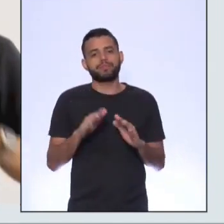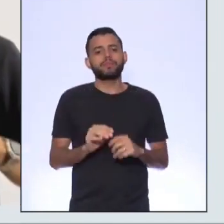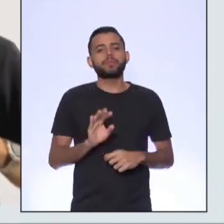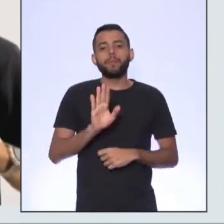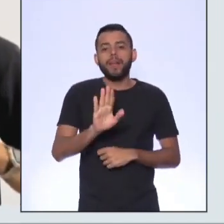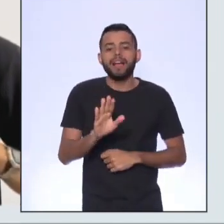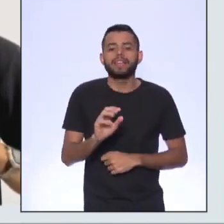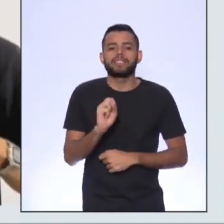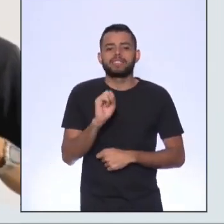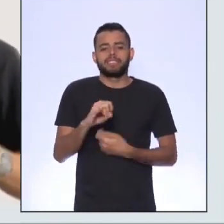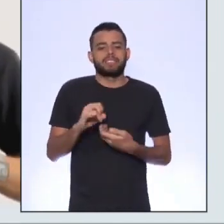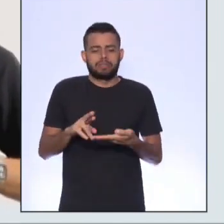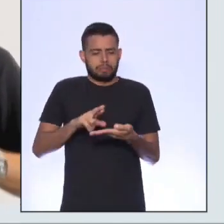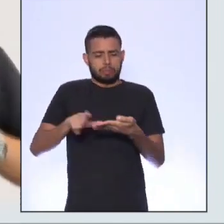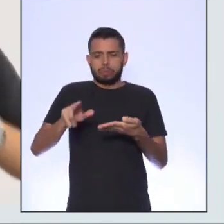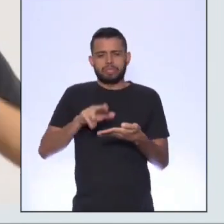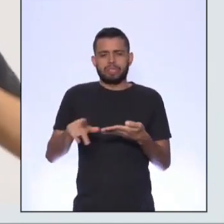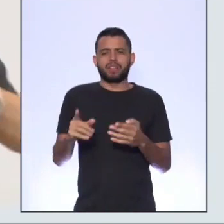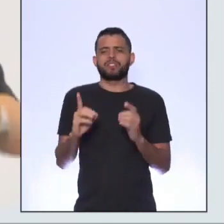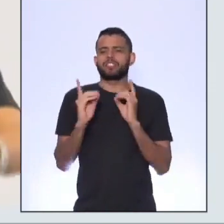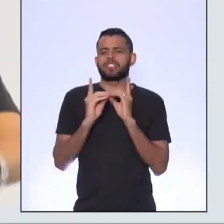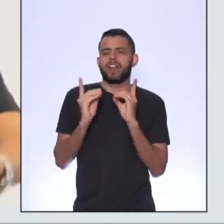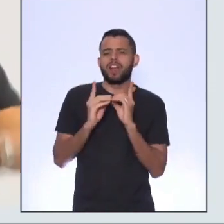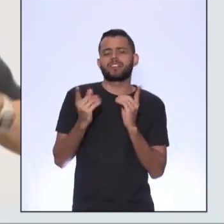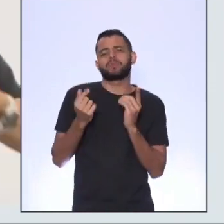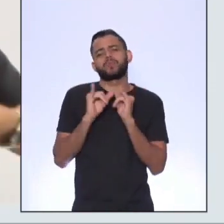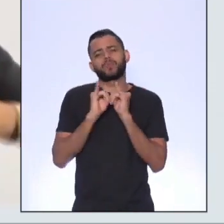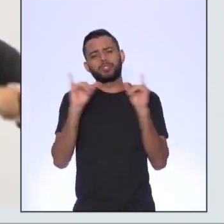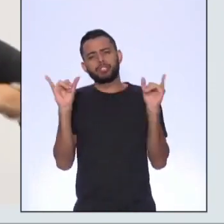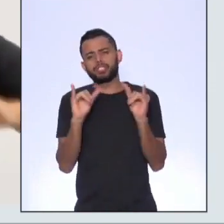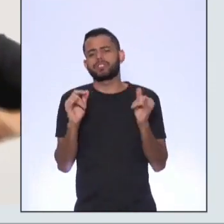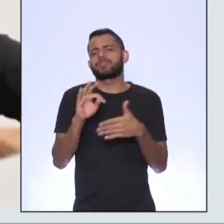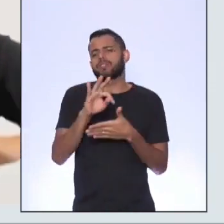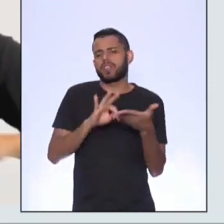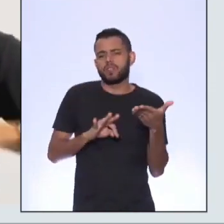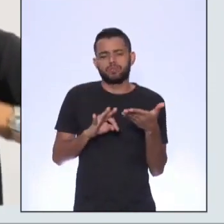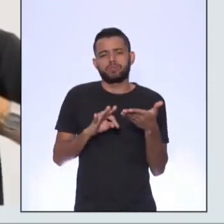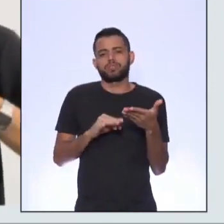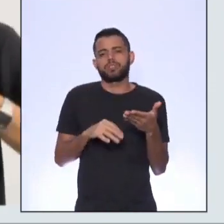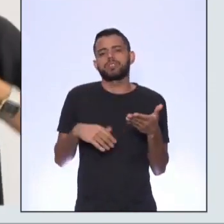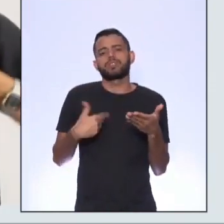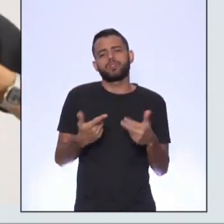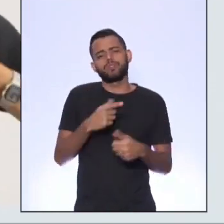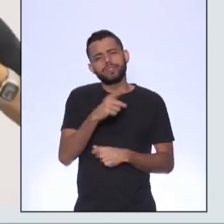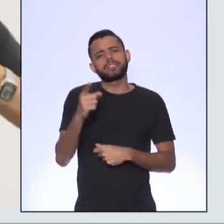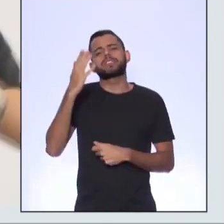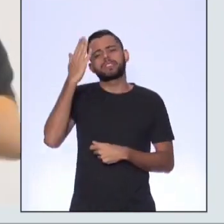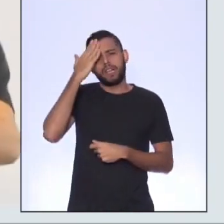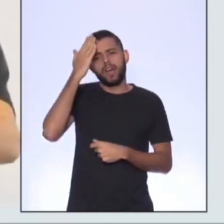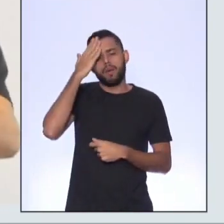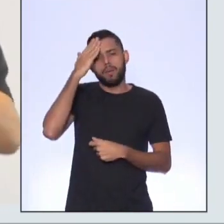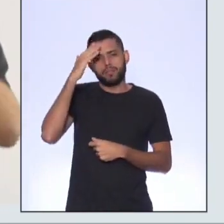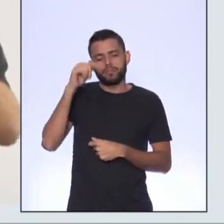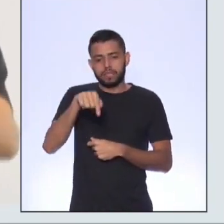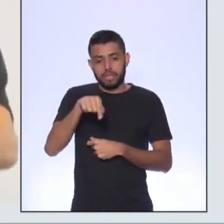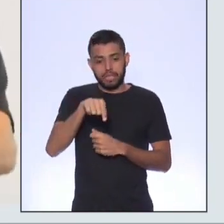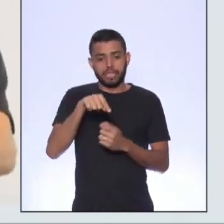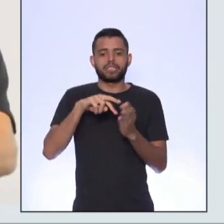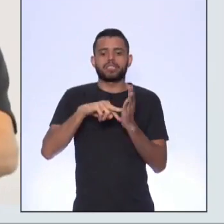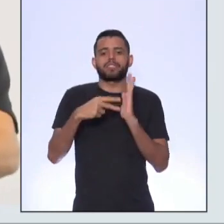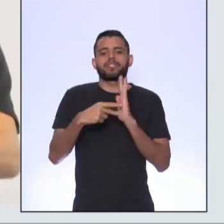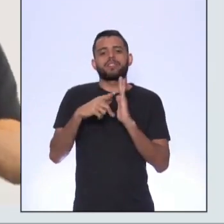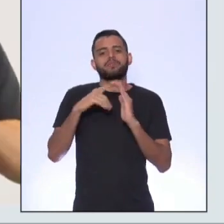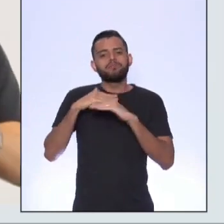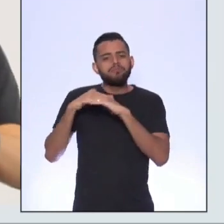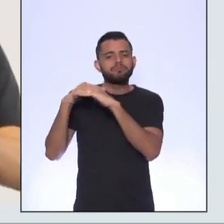não literário, é um texto didático, uma notícia, um texto científico, aí você já sabe que você vai procurar aquele sentido que é